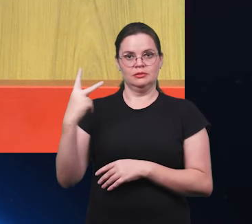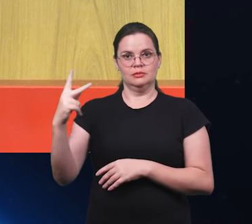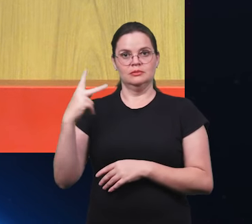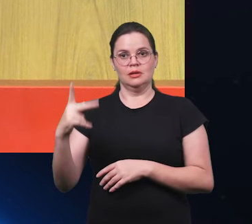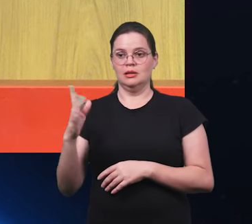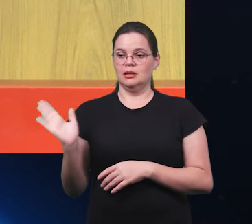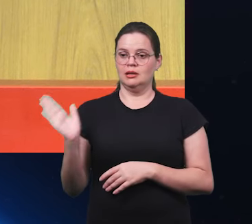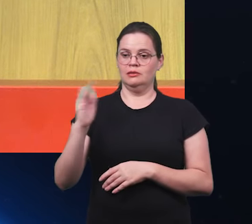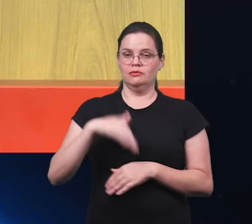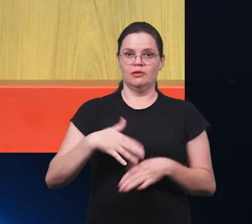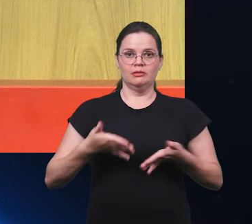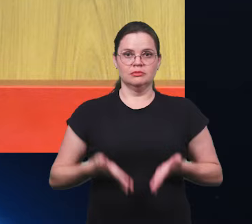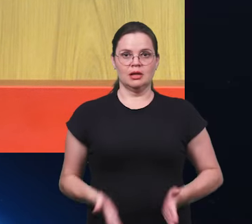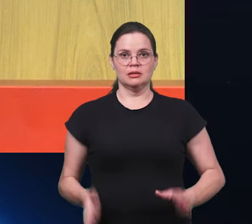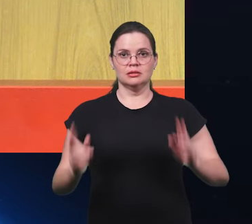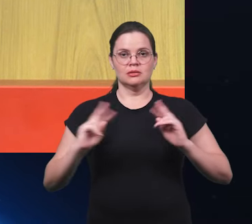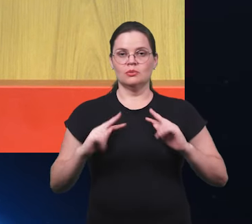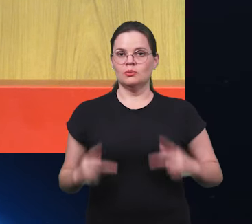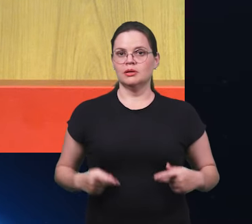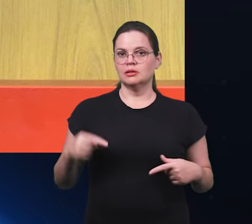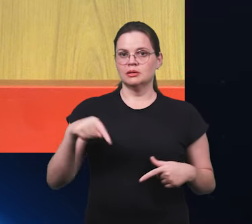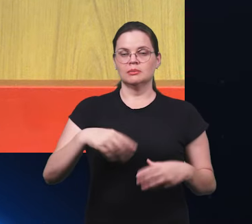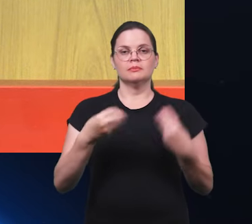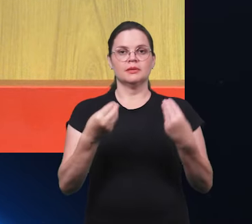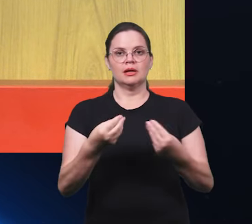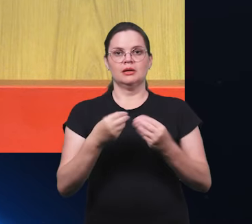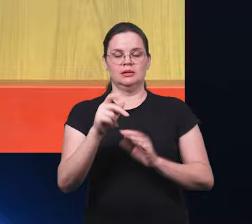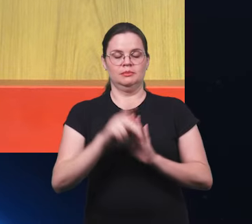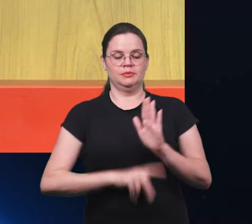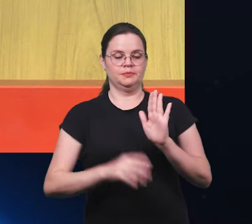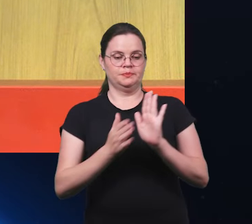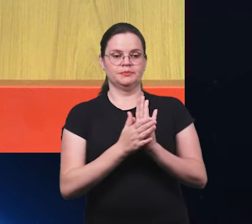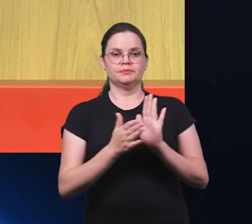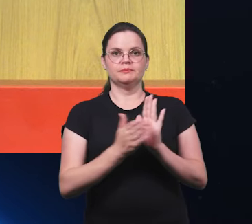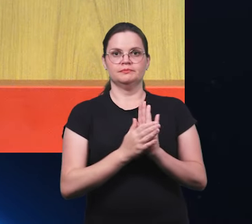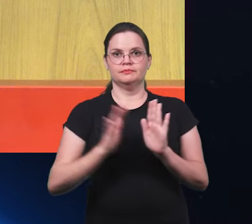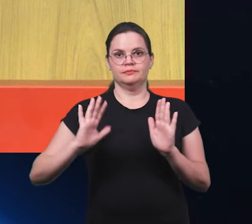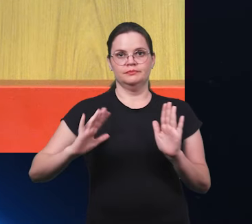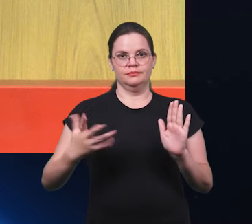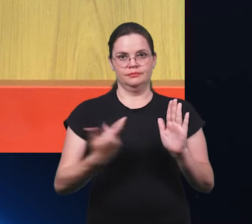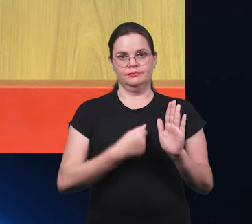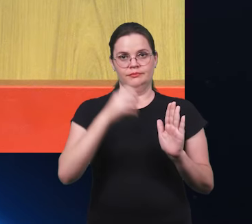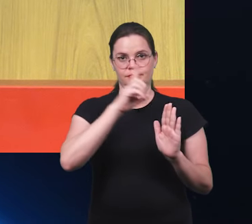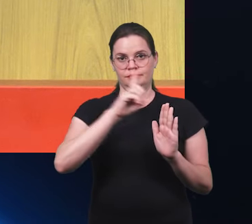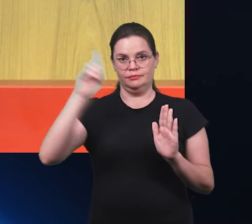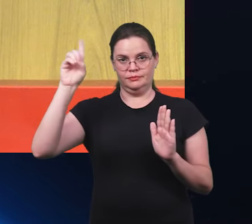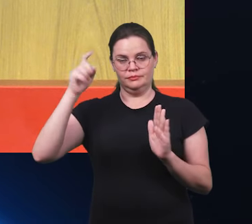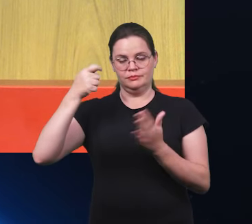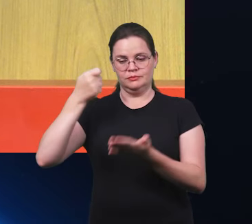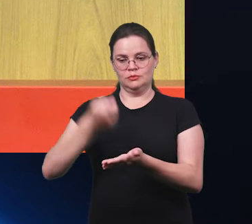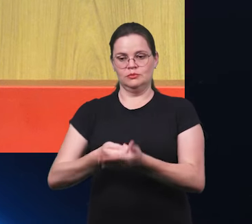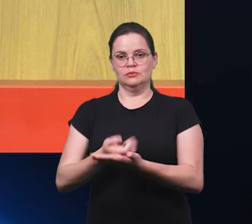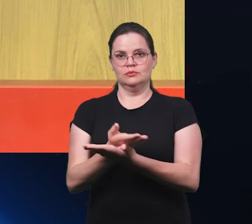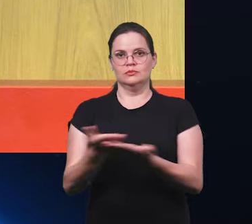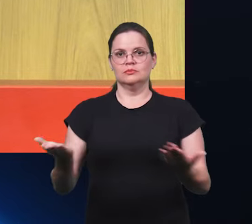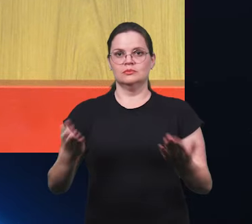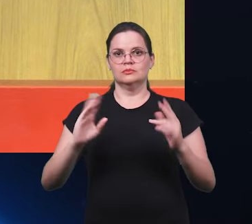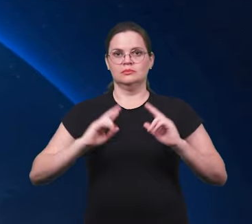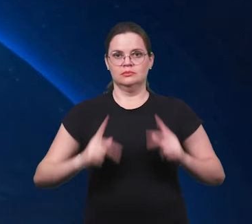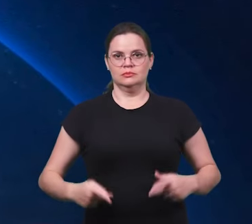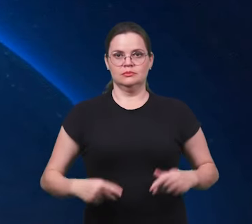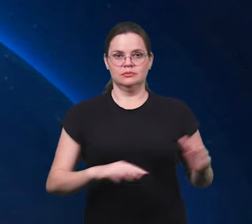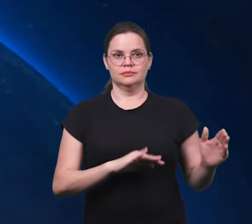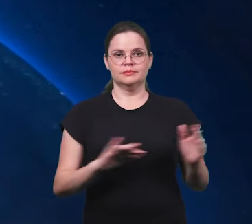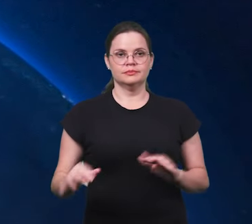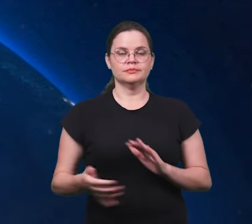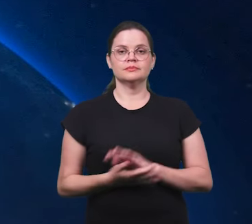Encarnação essa para executar o projeto de Deus para a salvação do homem.